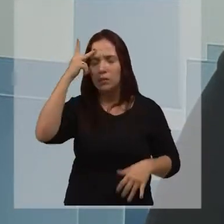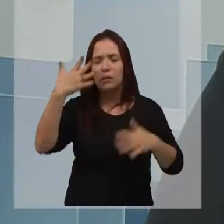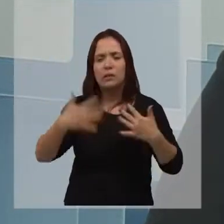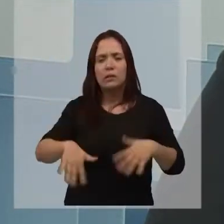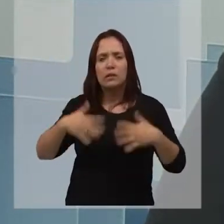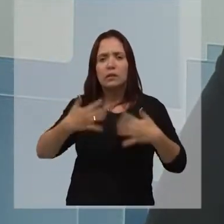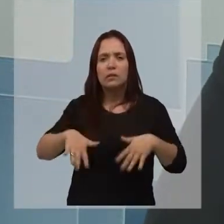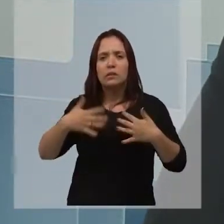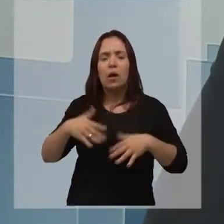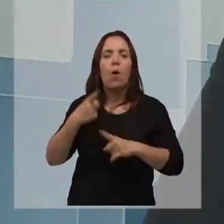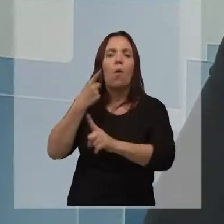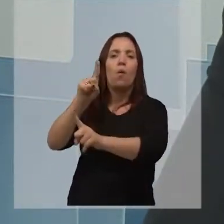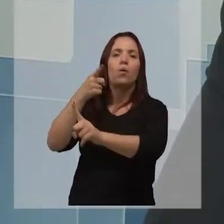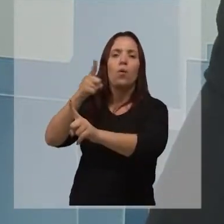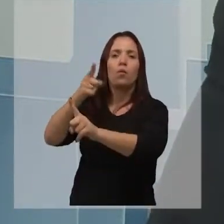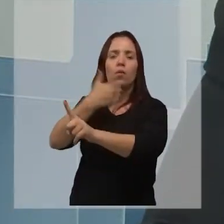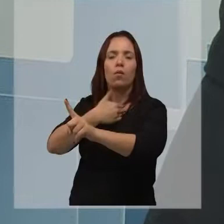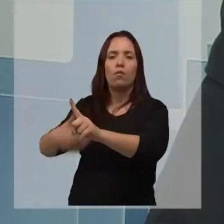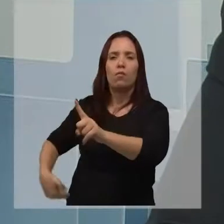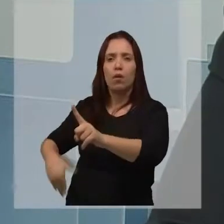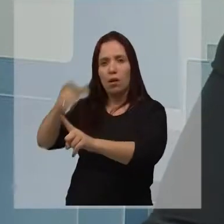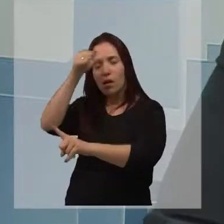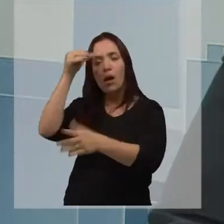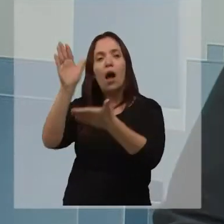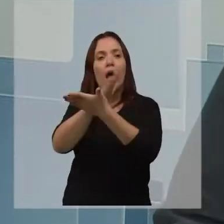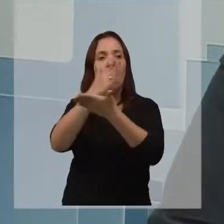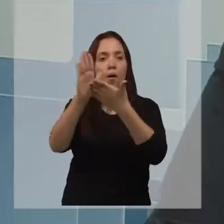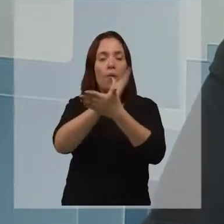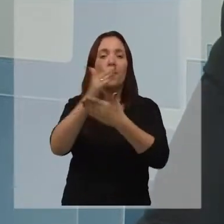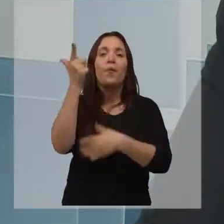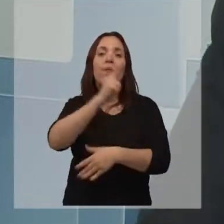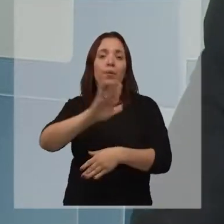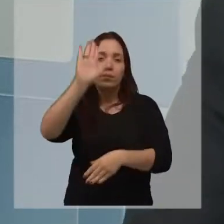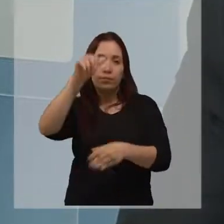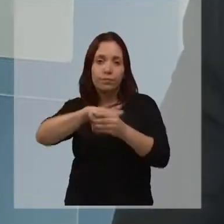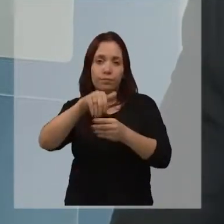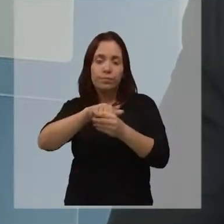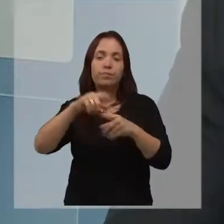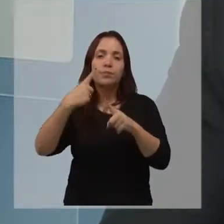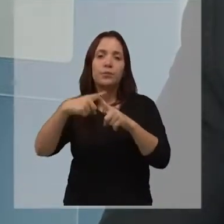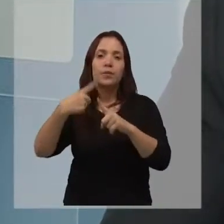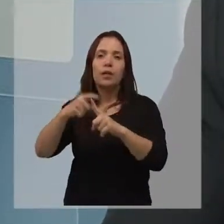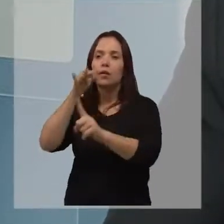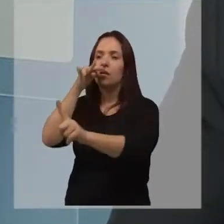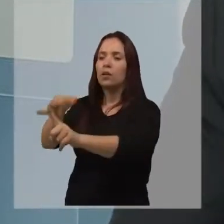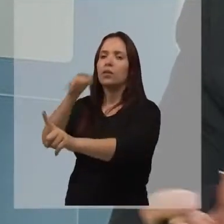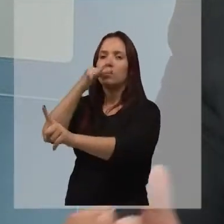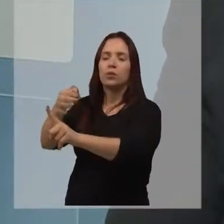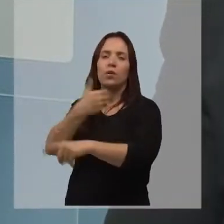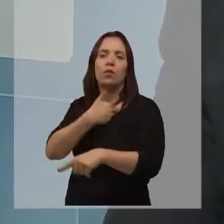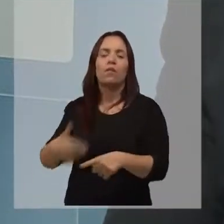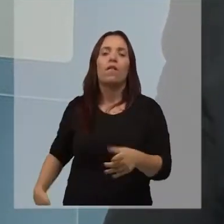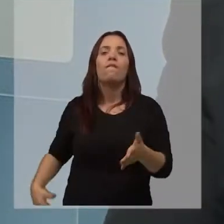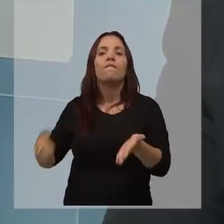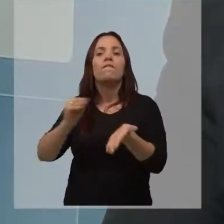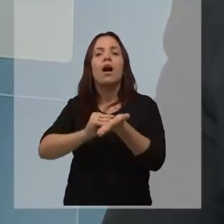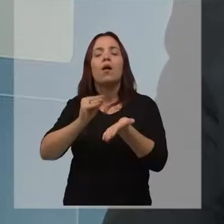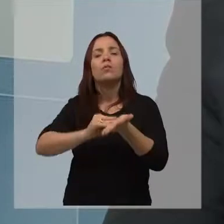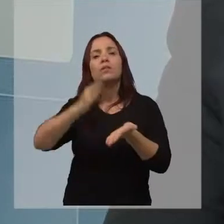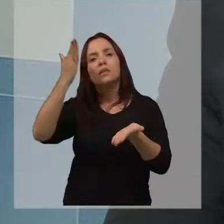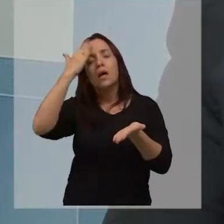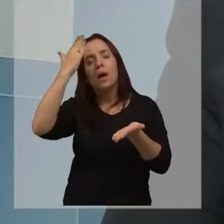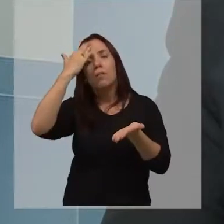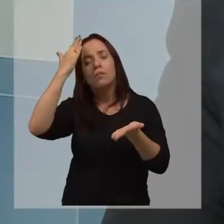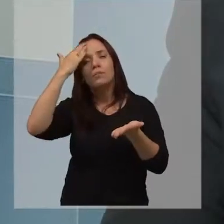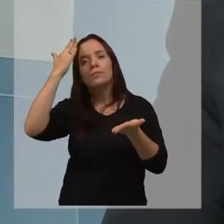governador, né? Sem Teve gente dúvida. até que foi eleito por conta disso, né? Só fazendo crítica ao governador, sem saber por